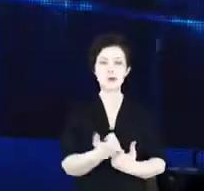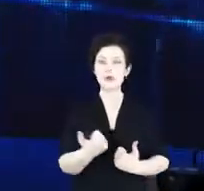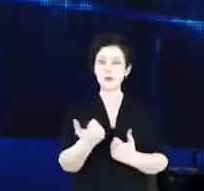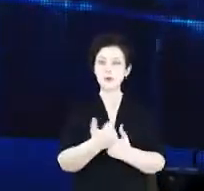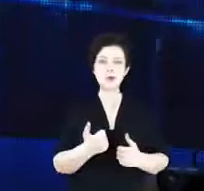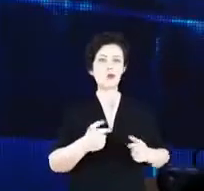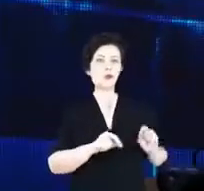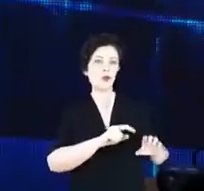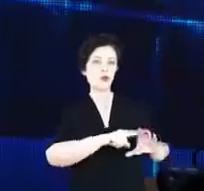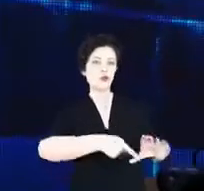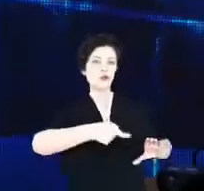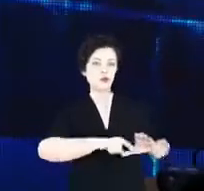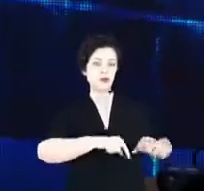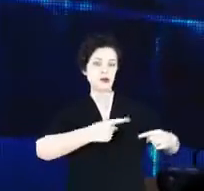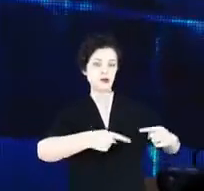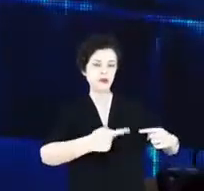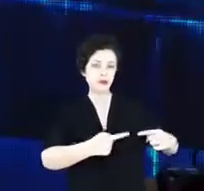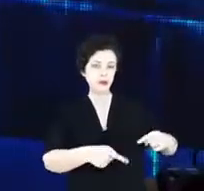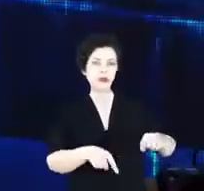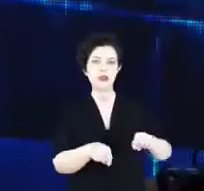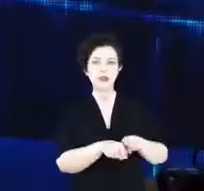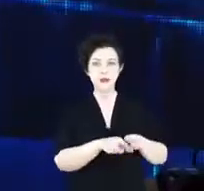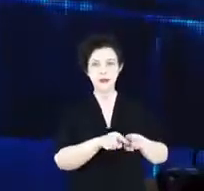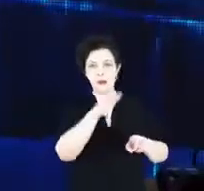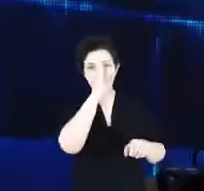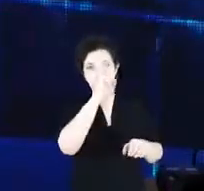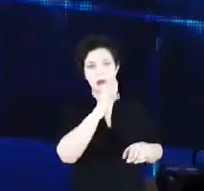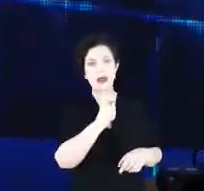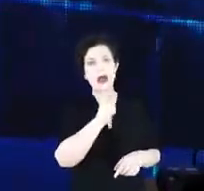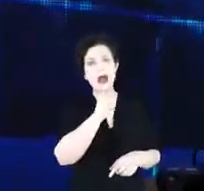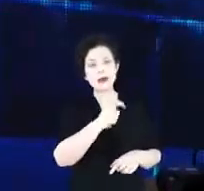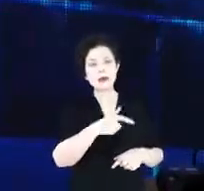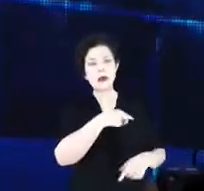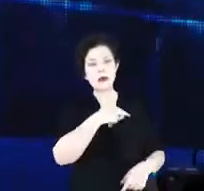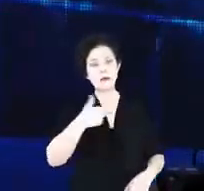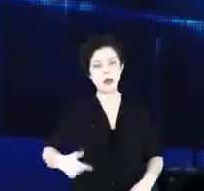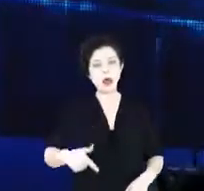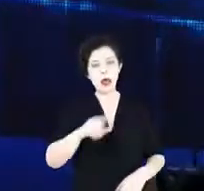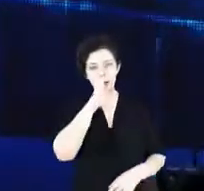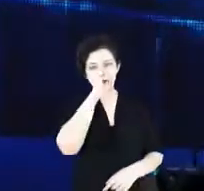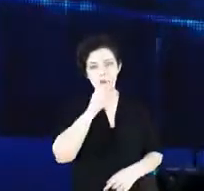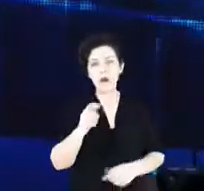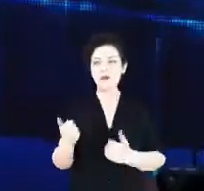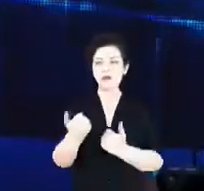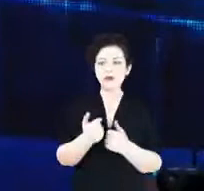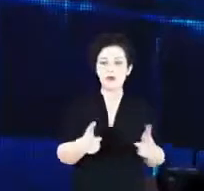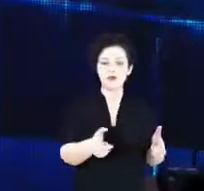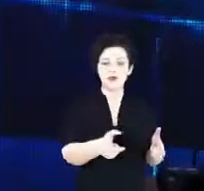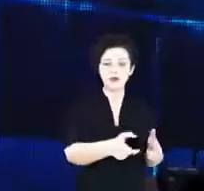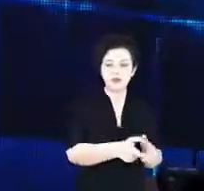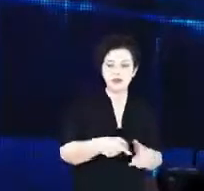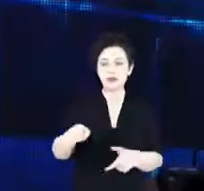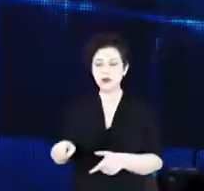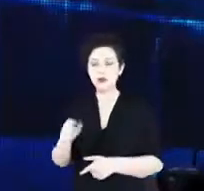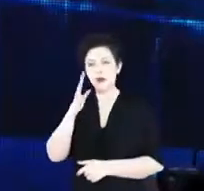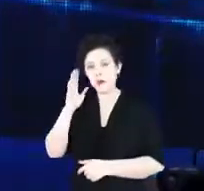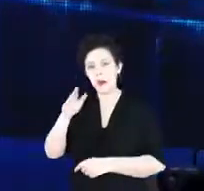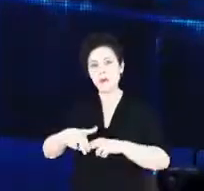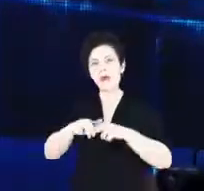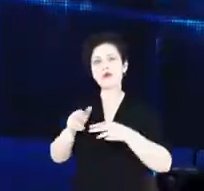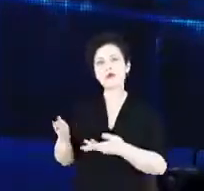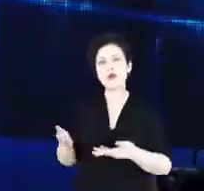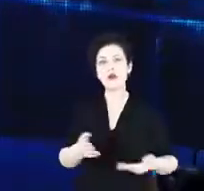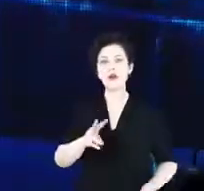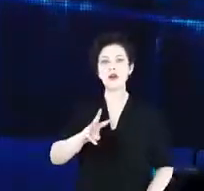que ainda estão, que ainda são a base da economia chinesa. Então, para isso, a gente convidou o Dr. Yu Jun. Então, aqui é um pouco